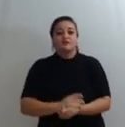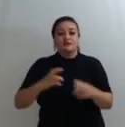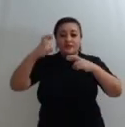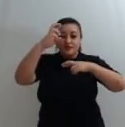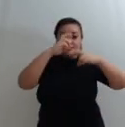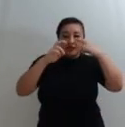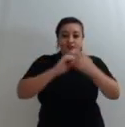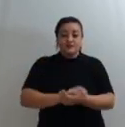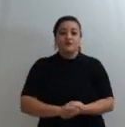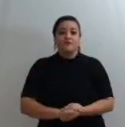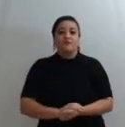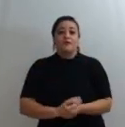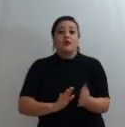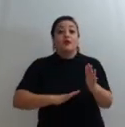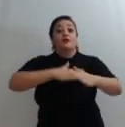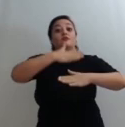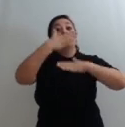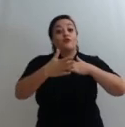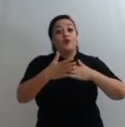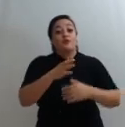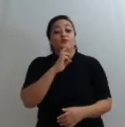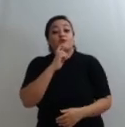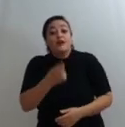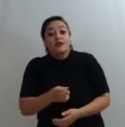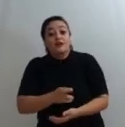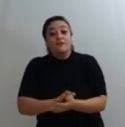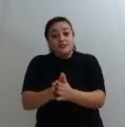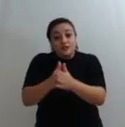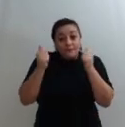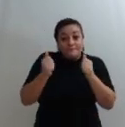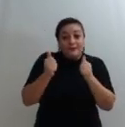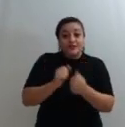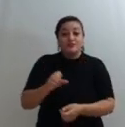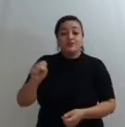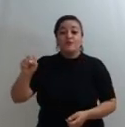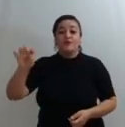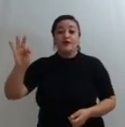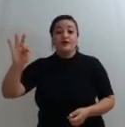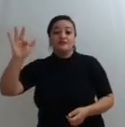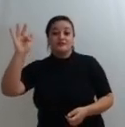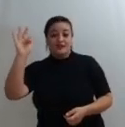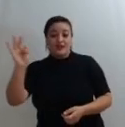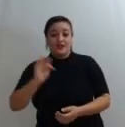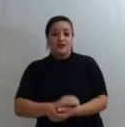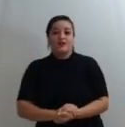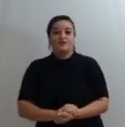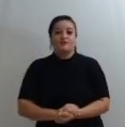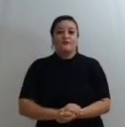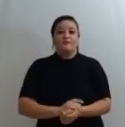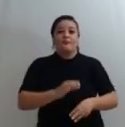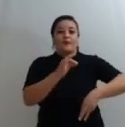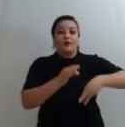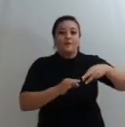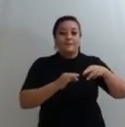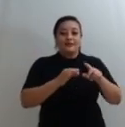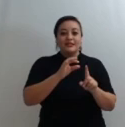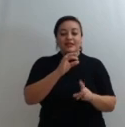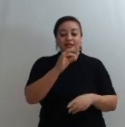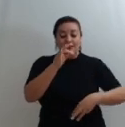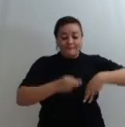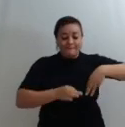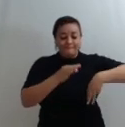Supremo com uma reclamação distribuída ao ministro Luiz Fux, quando ainda